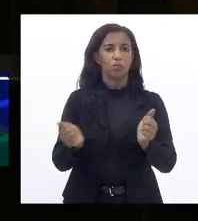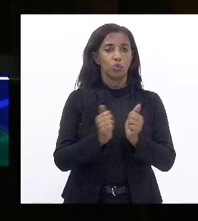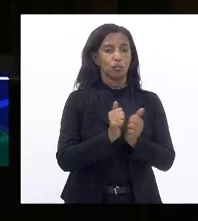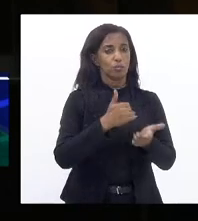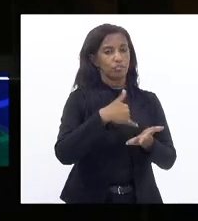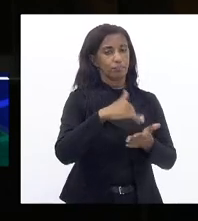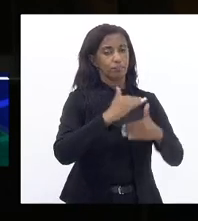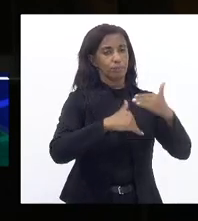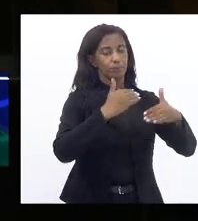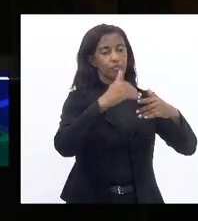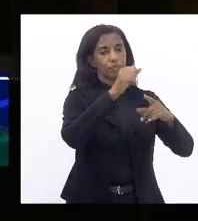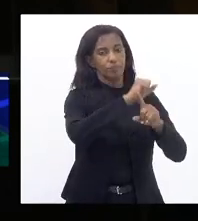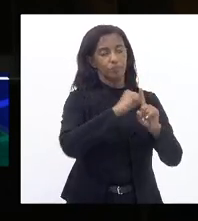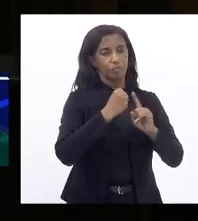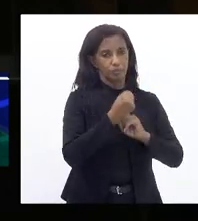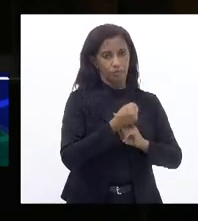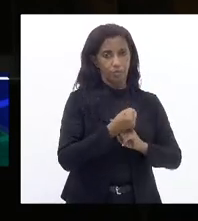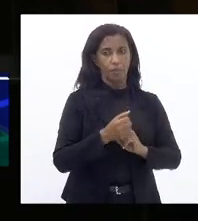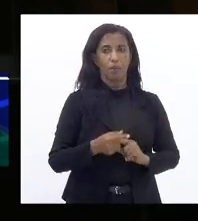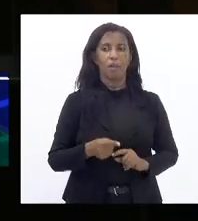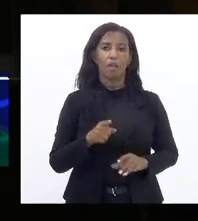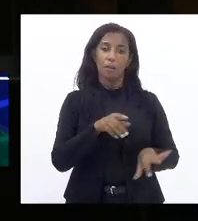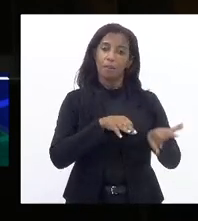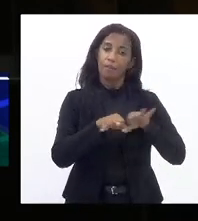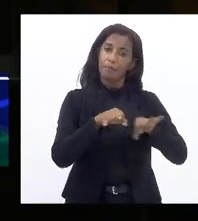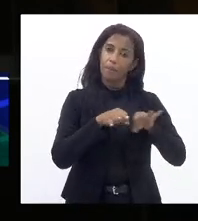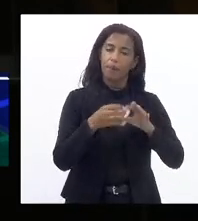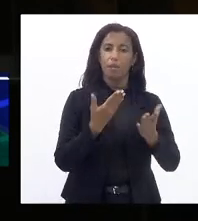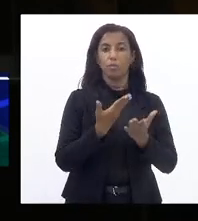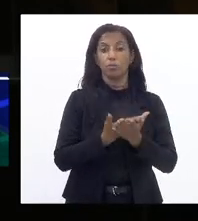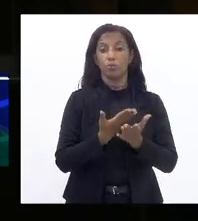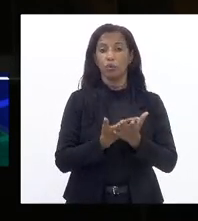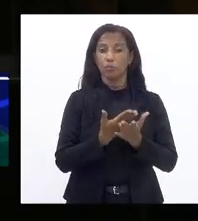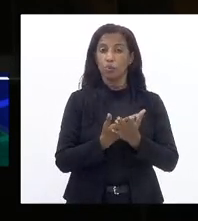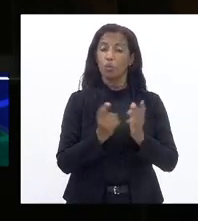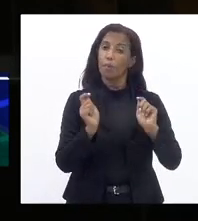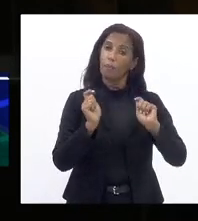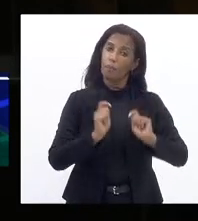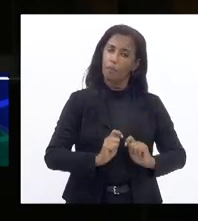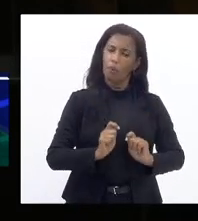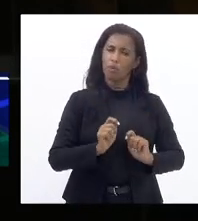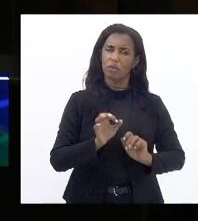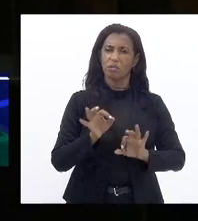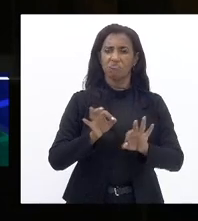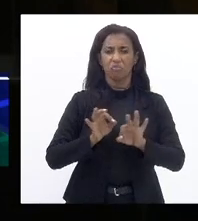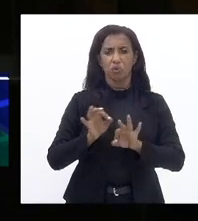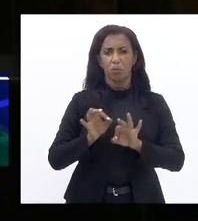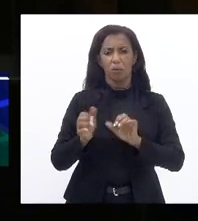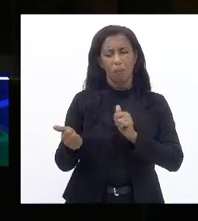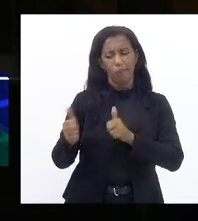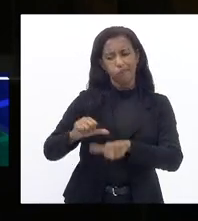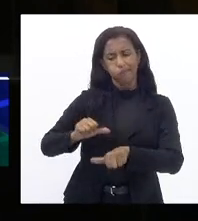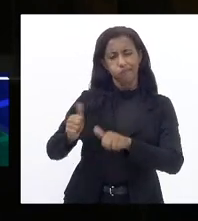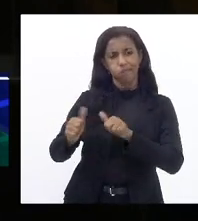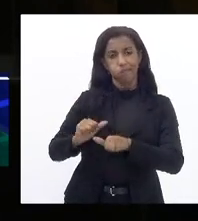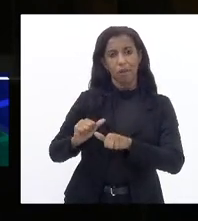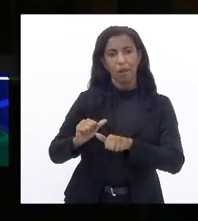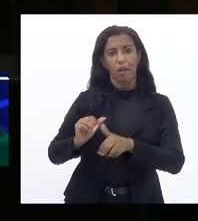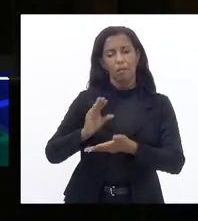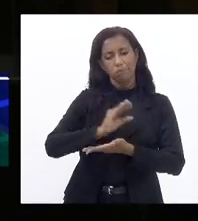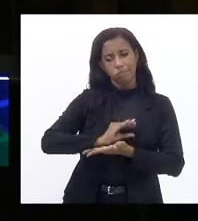de Desenvolvimento Social, elaborando estudos, né, para que possa, de uma maneira mais adequada,